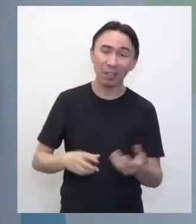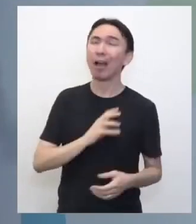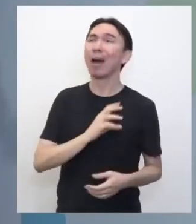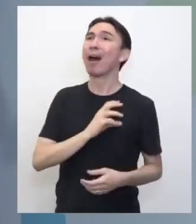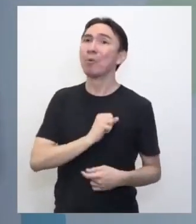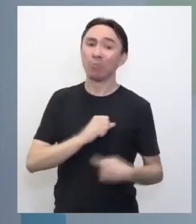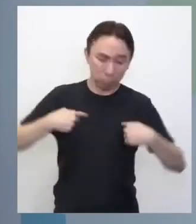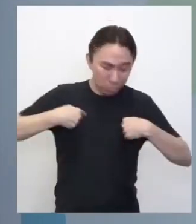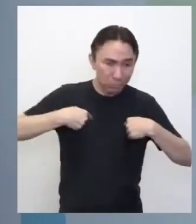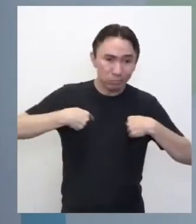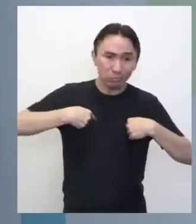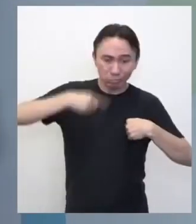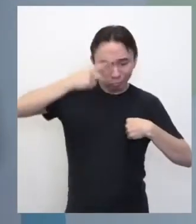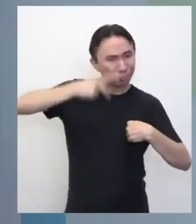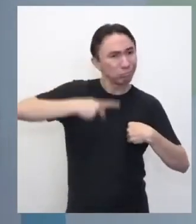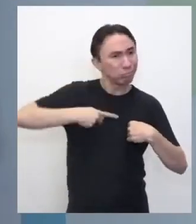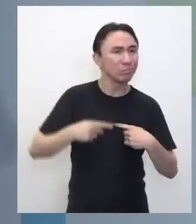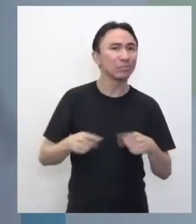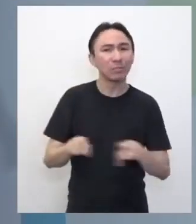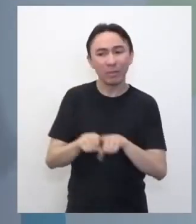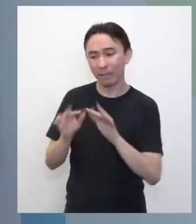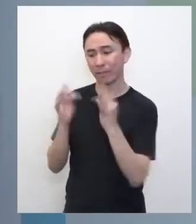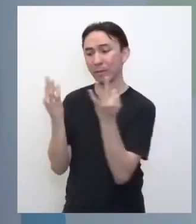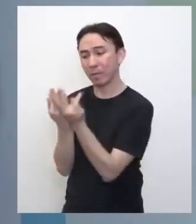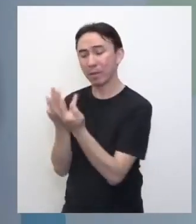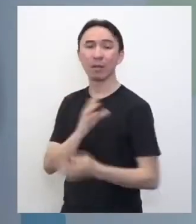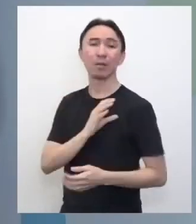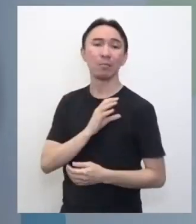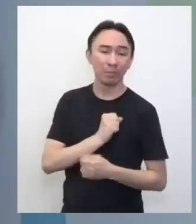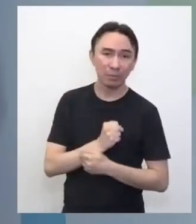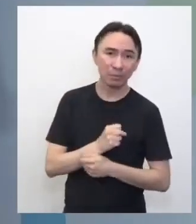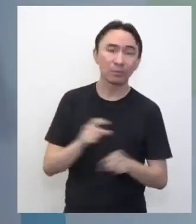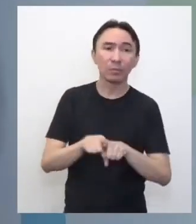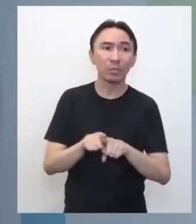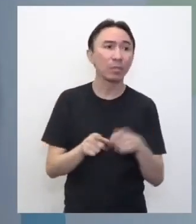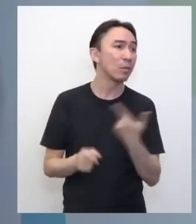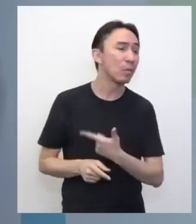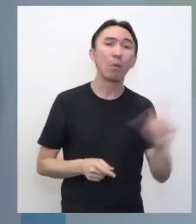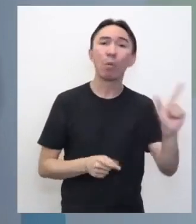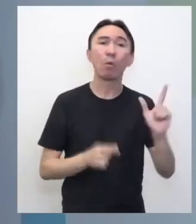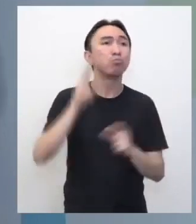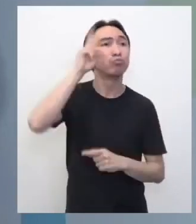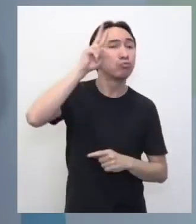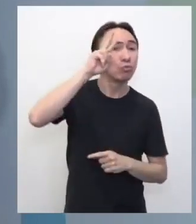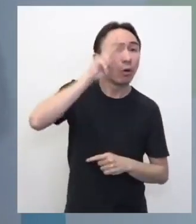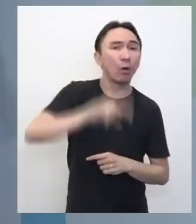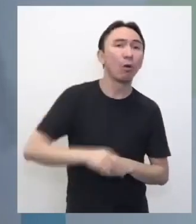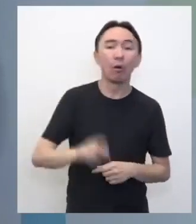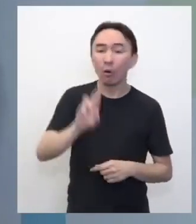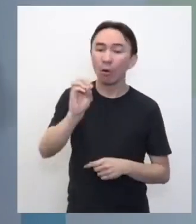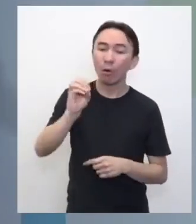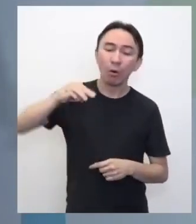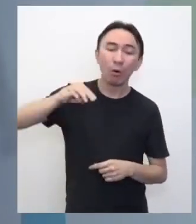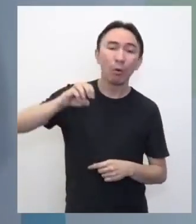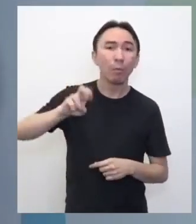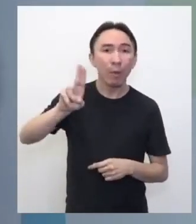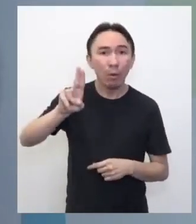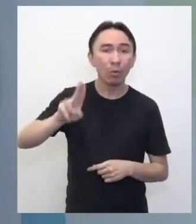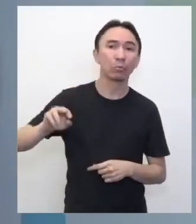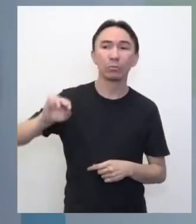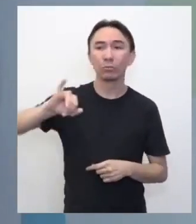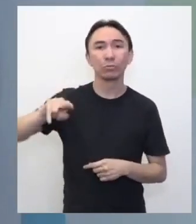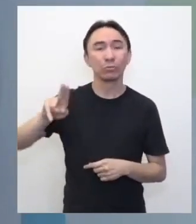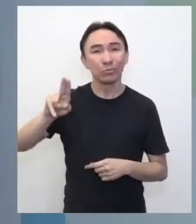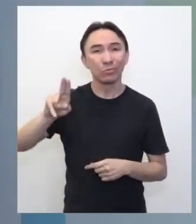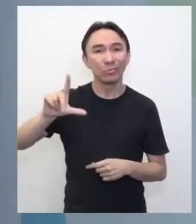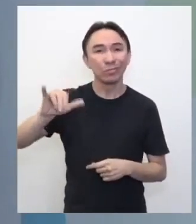uma história do Shakespeare, Romeu e Julieta, que é a história de amor mais conhecida de todos os tempos, né? Um casal que não pode ficar junto, ou seja,